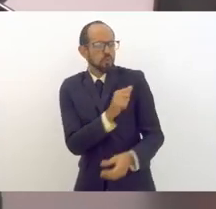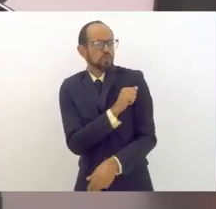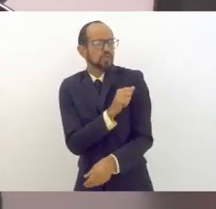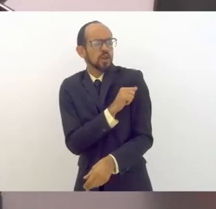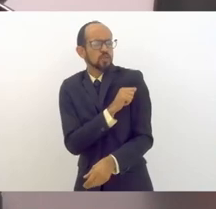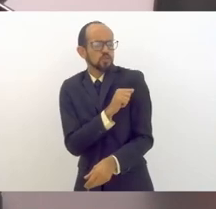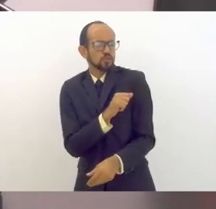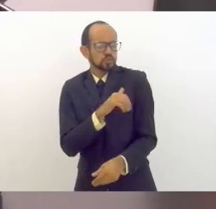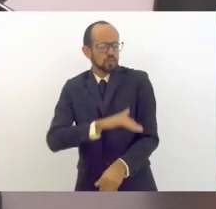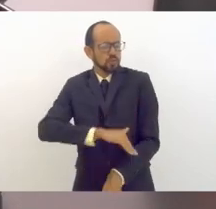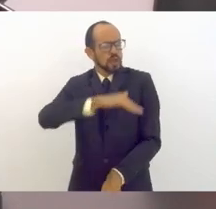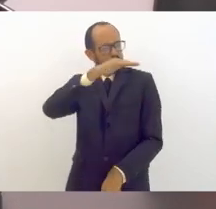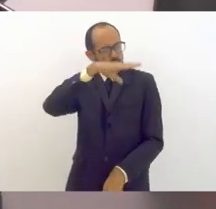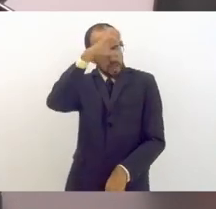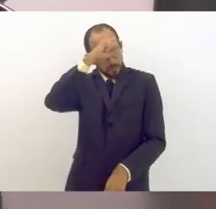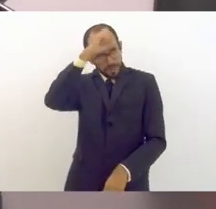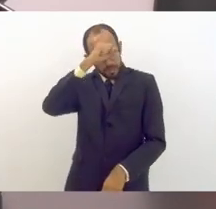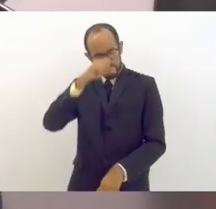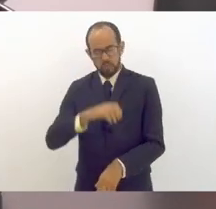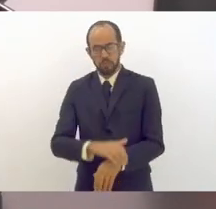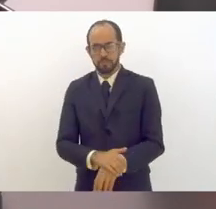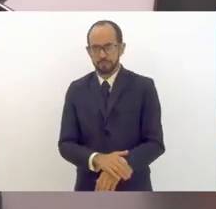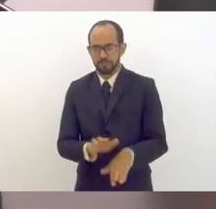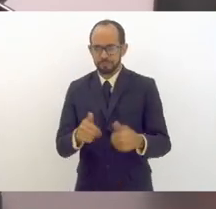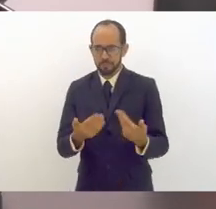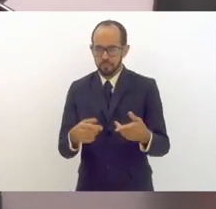meninos. Também queria,